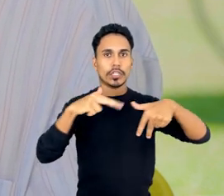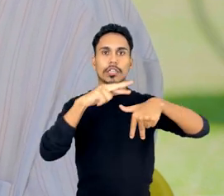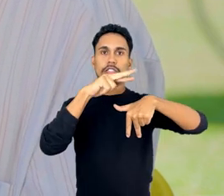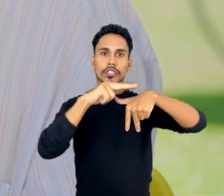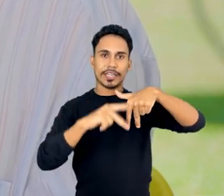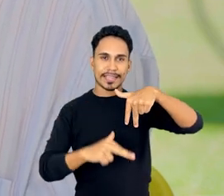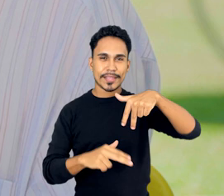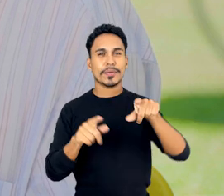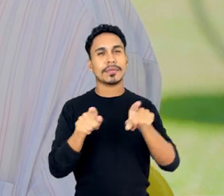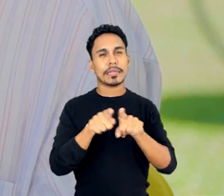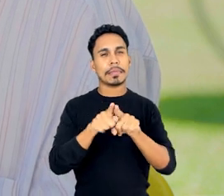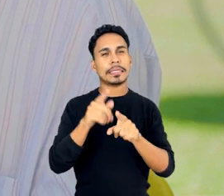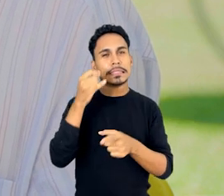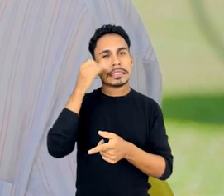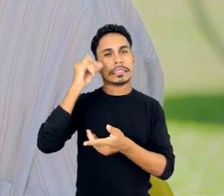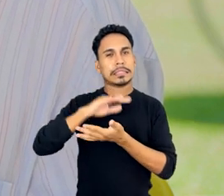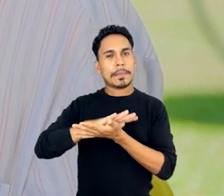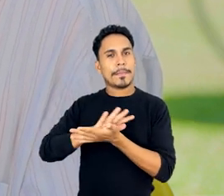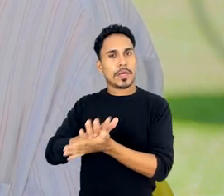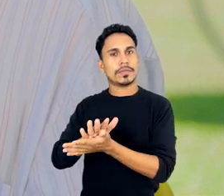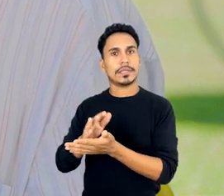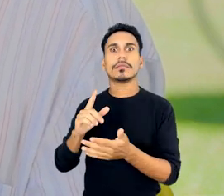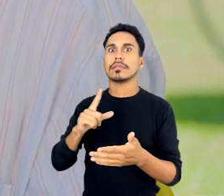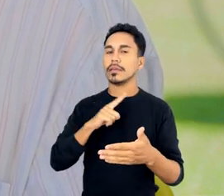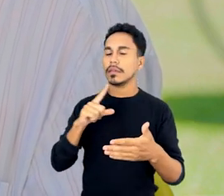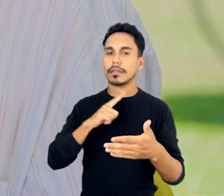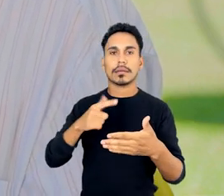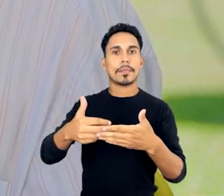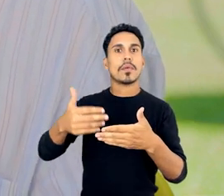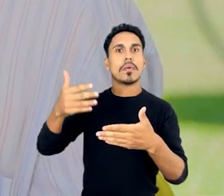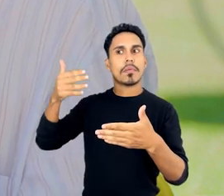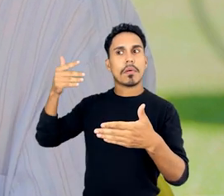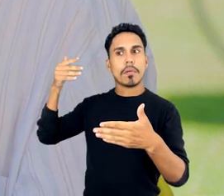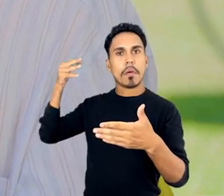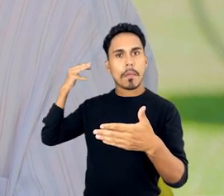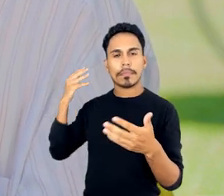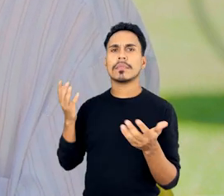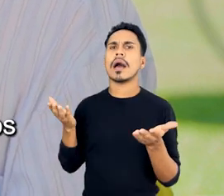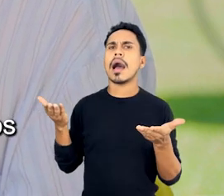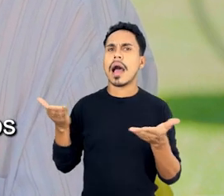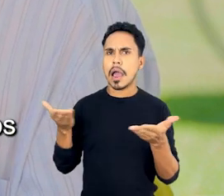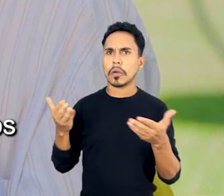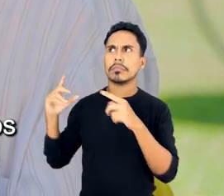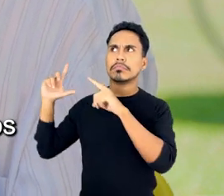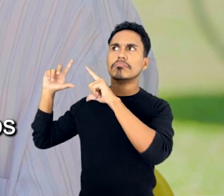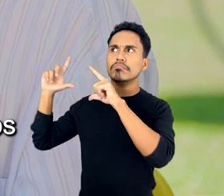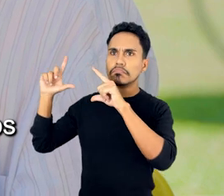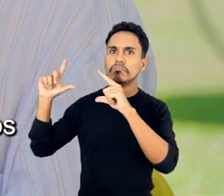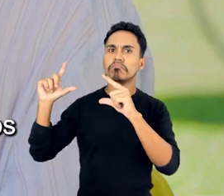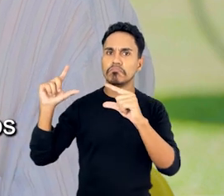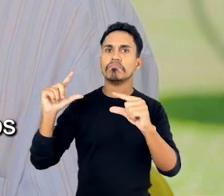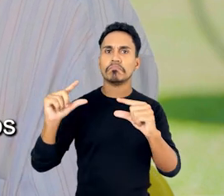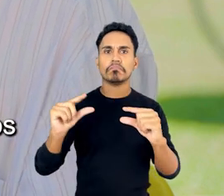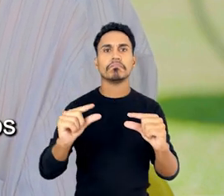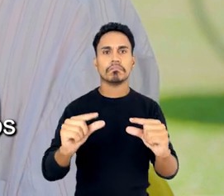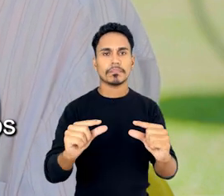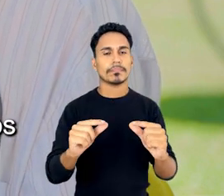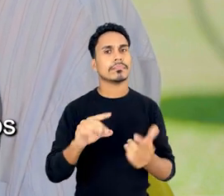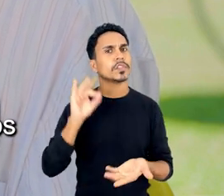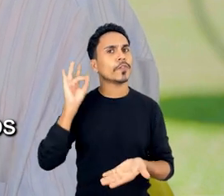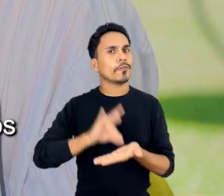e da discriminação que vem né de longo tempo agora vem evoluindo de fato você tem